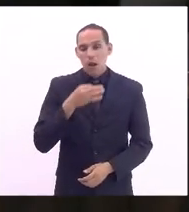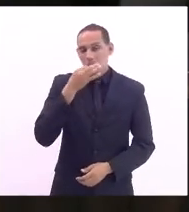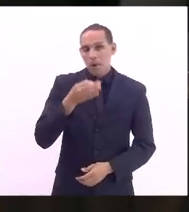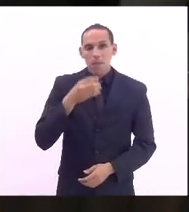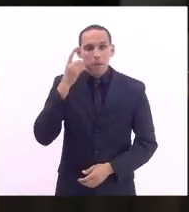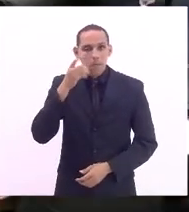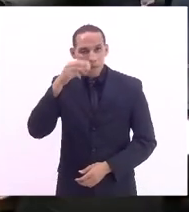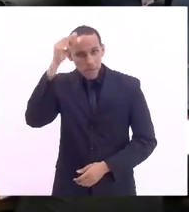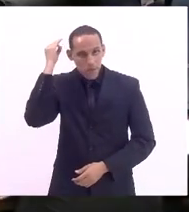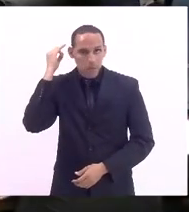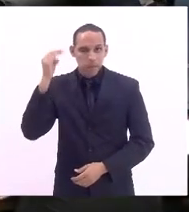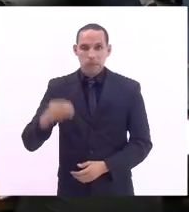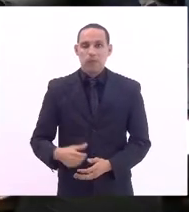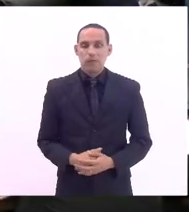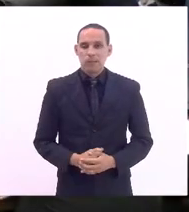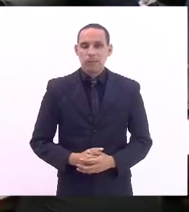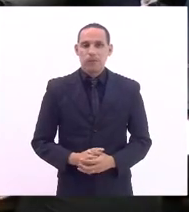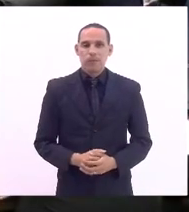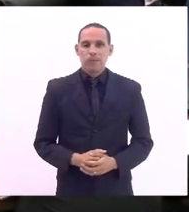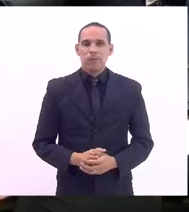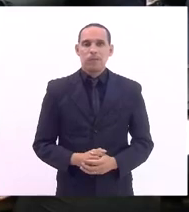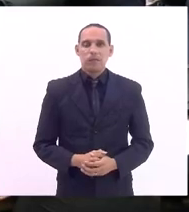Pacheco.